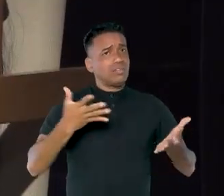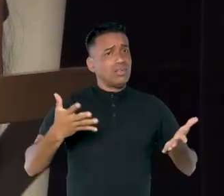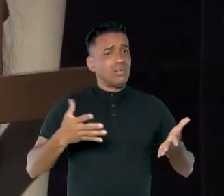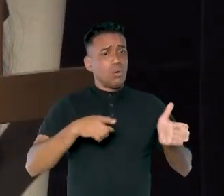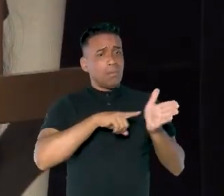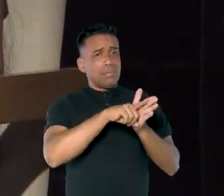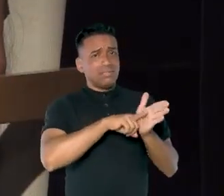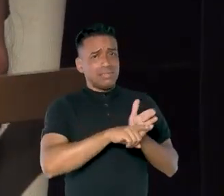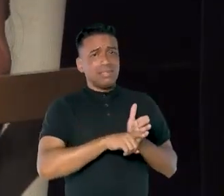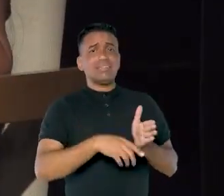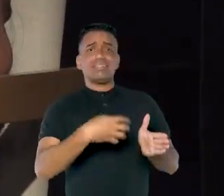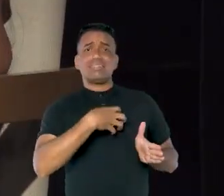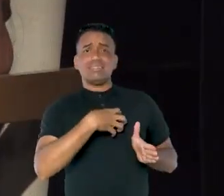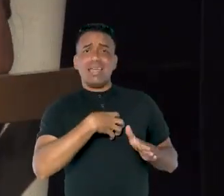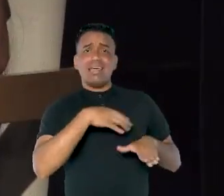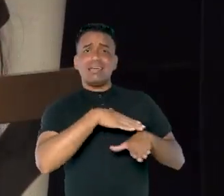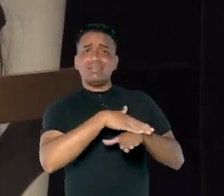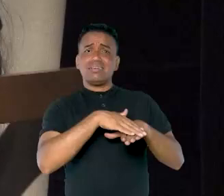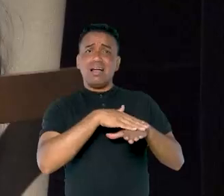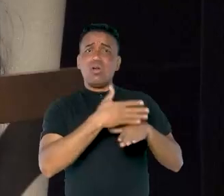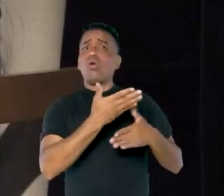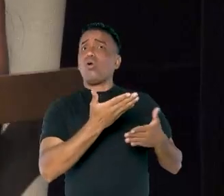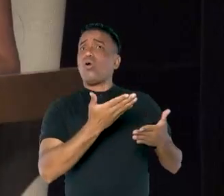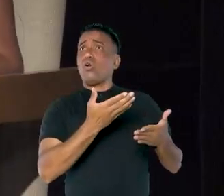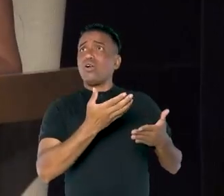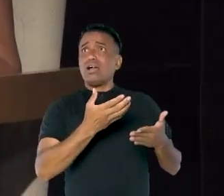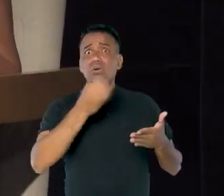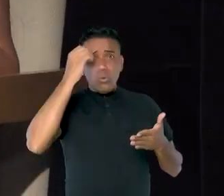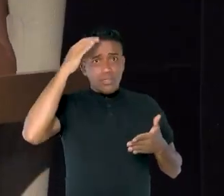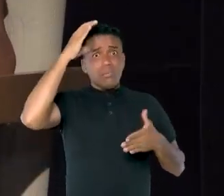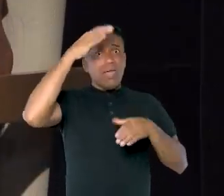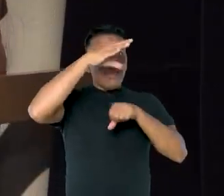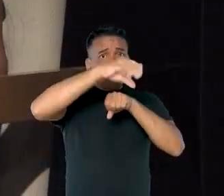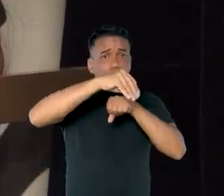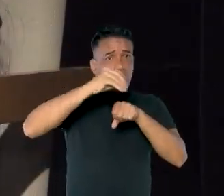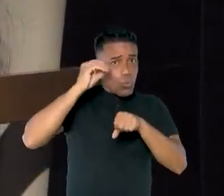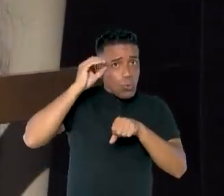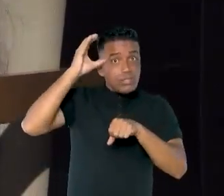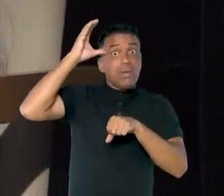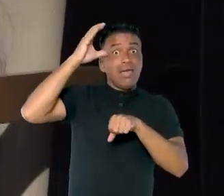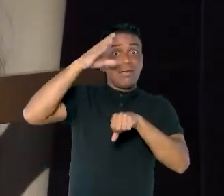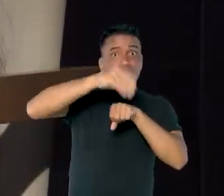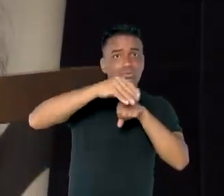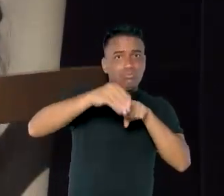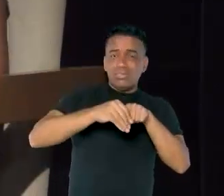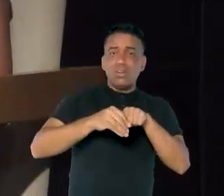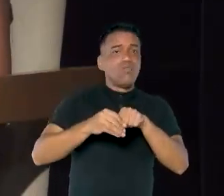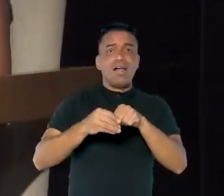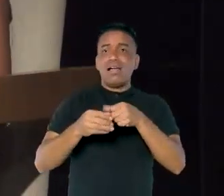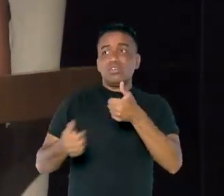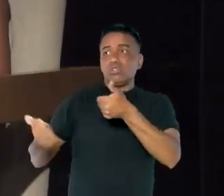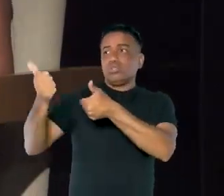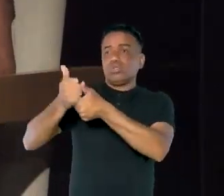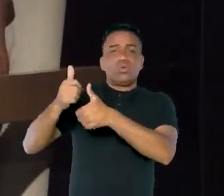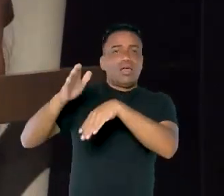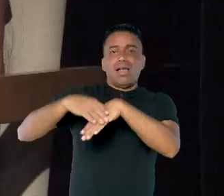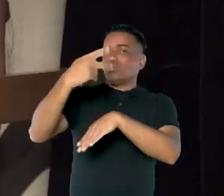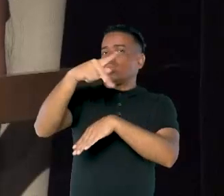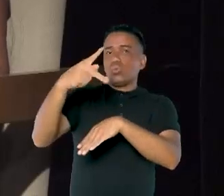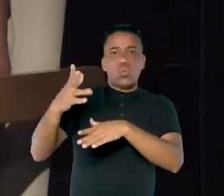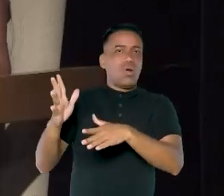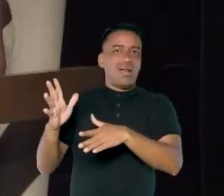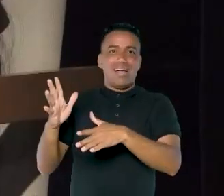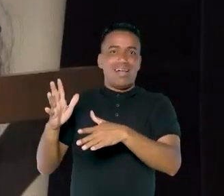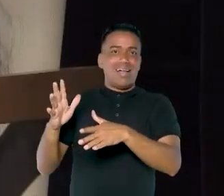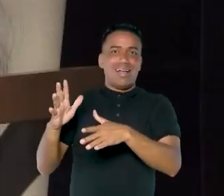ciências indígenas. Essa ciência indígena que a gente carrega, ela não vai ocupar essa ciência ocidental, porque, como